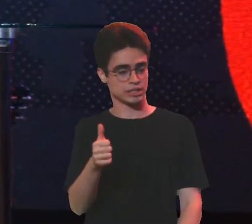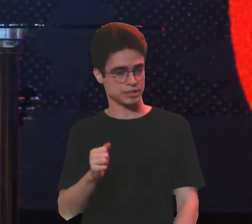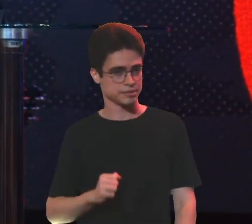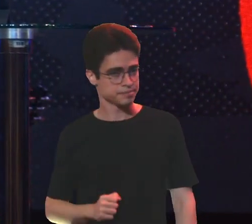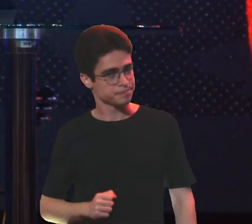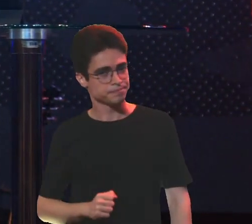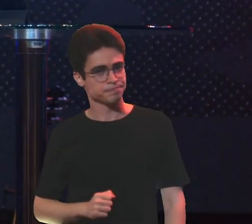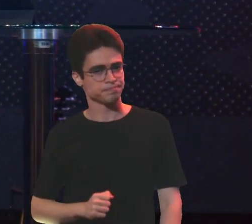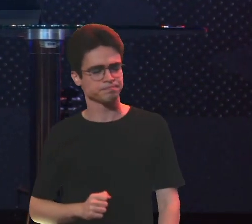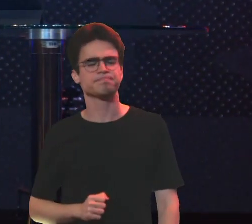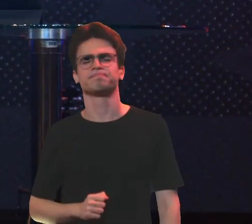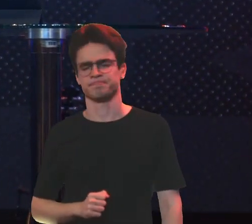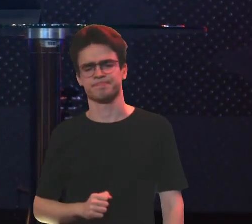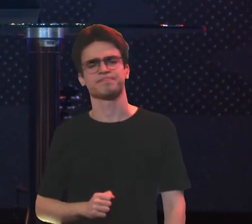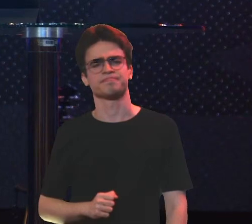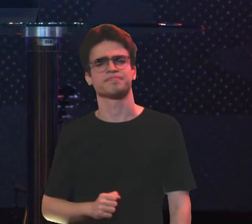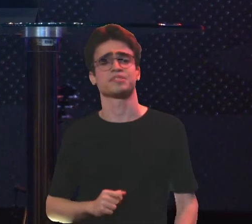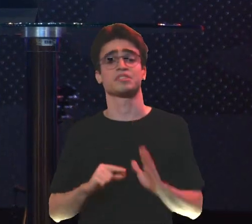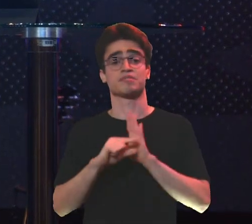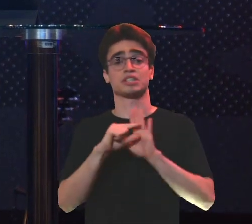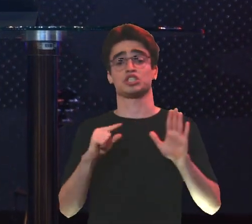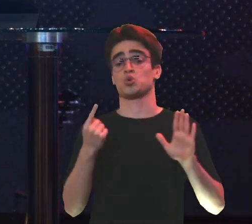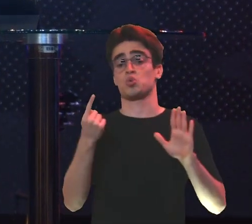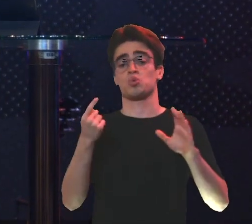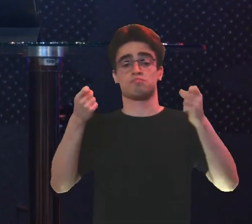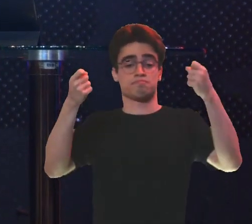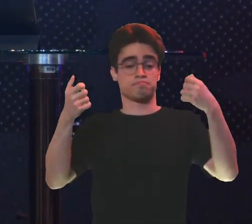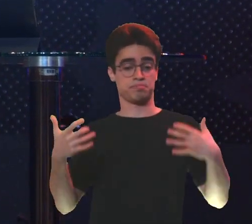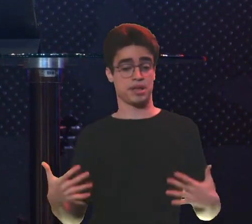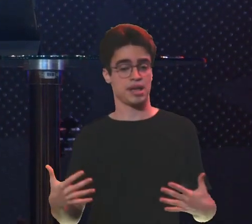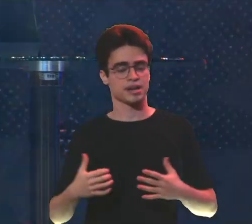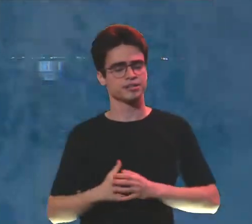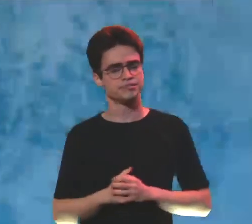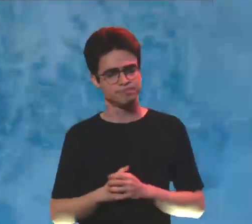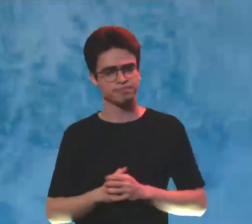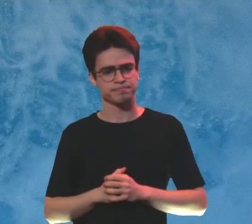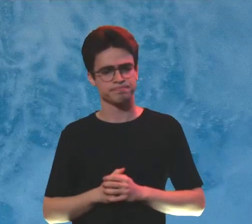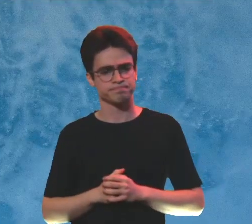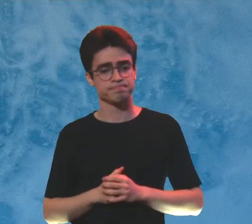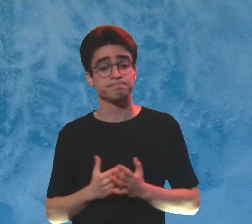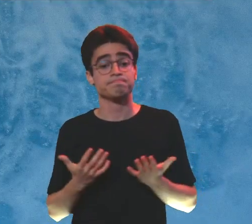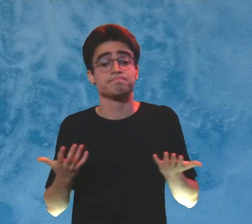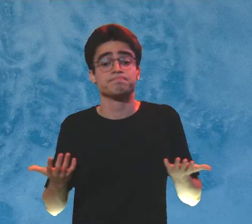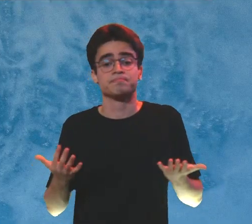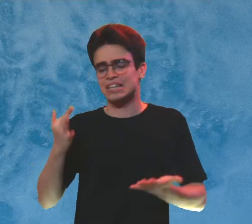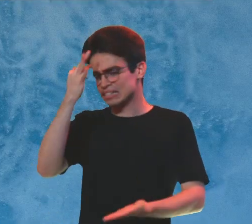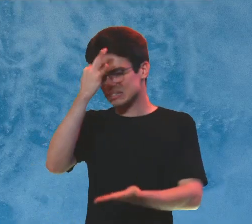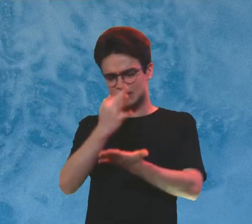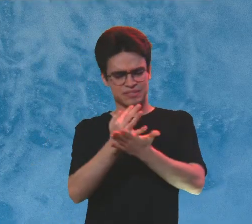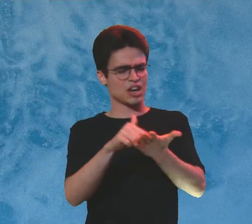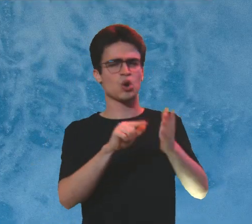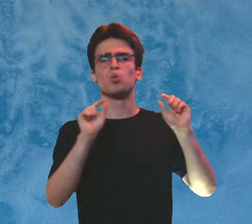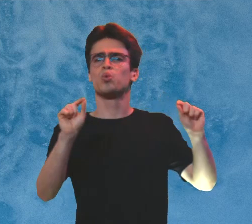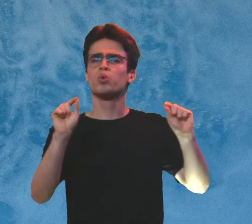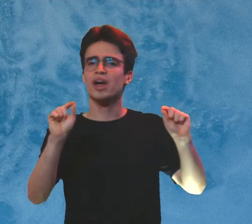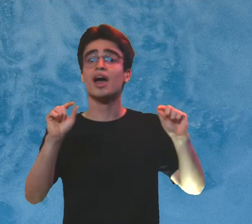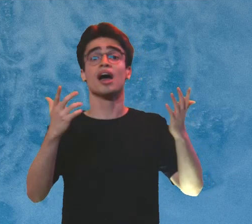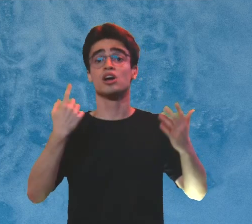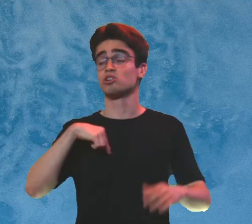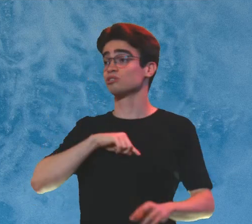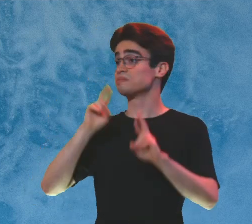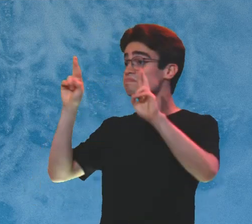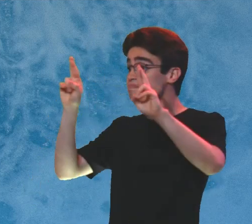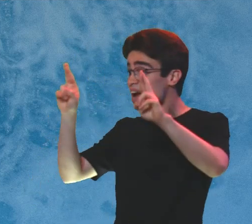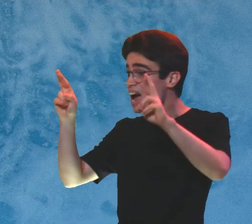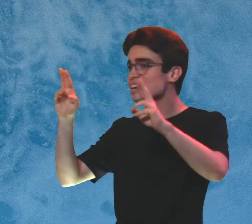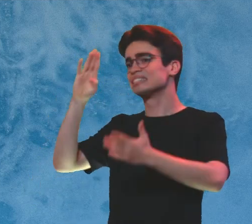silêncio. Hebreus 11, versículo 1, fala assim: Ora, a fé é a certeza daquilo que esperamos e